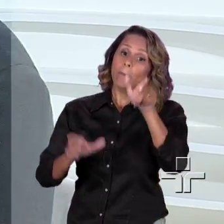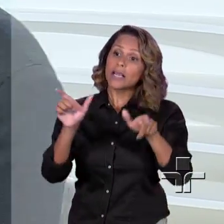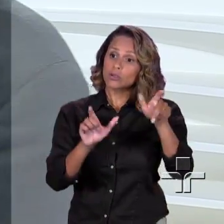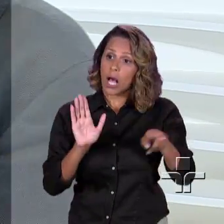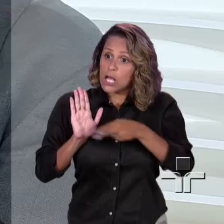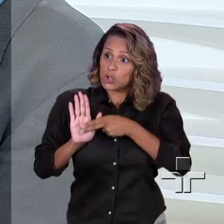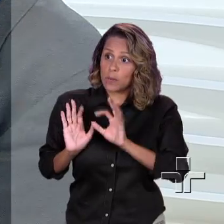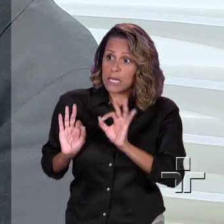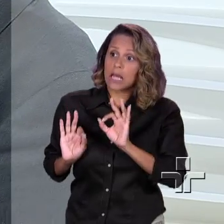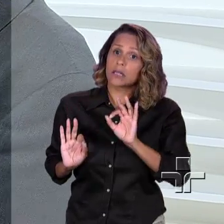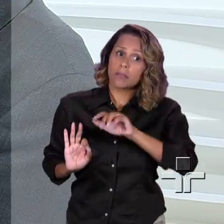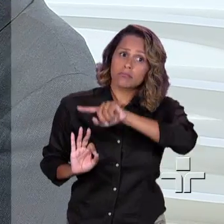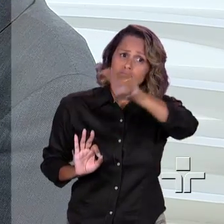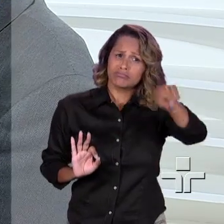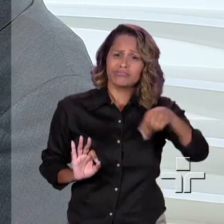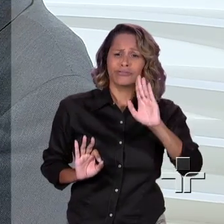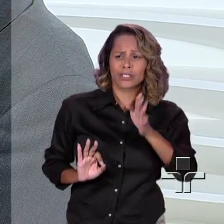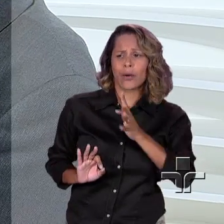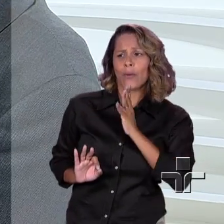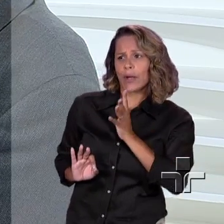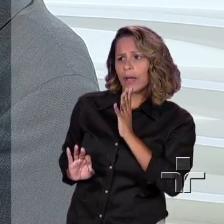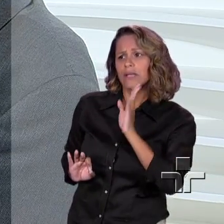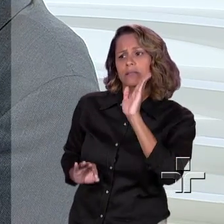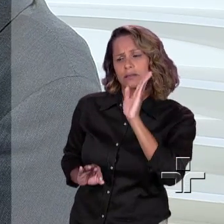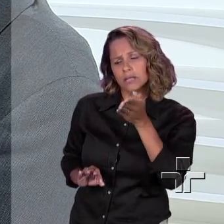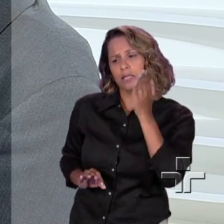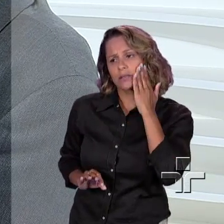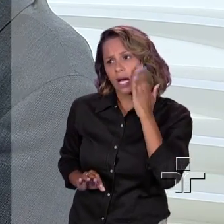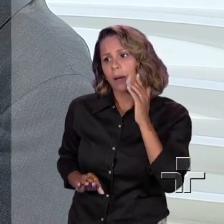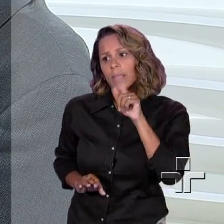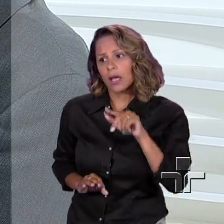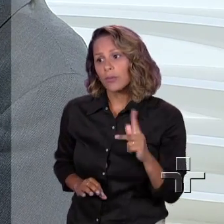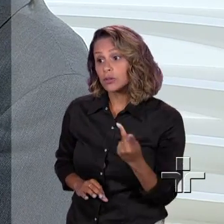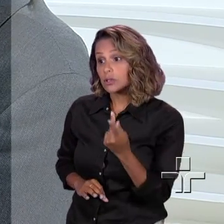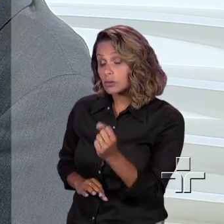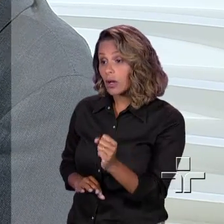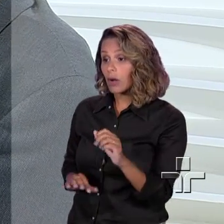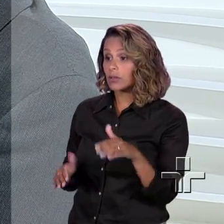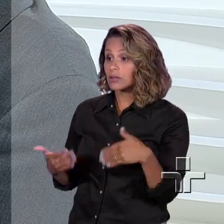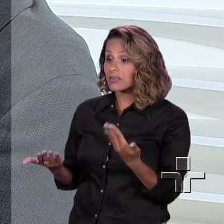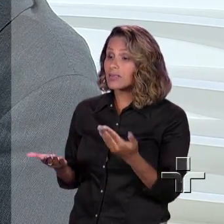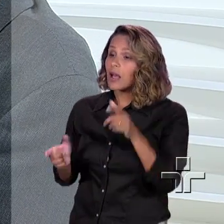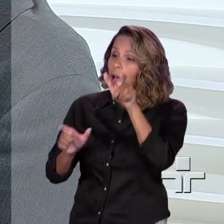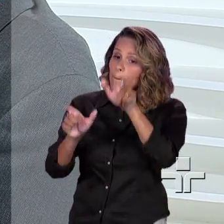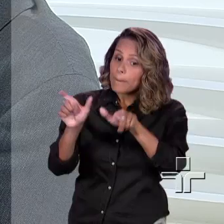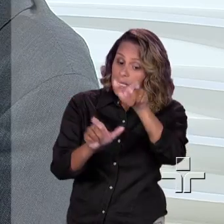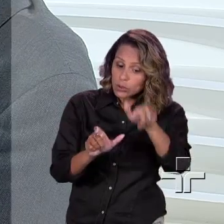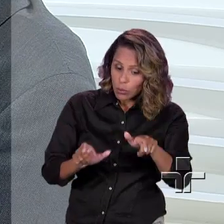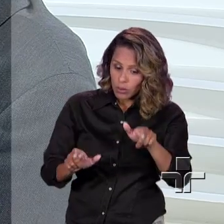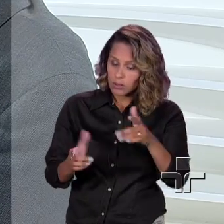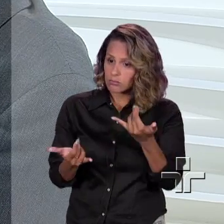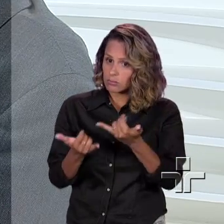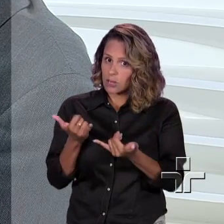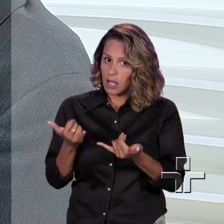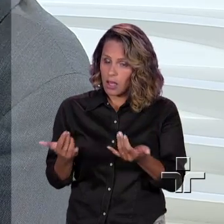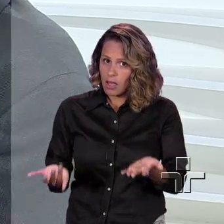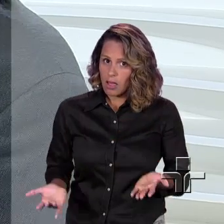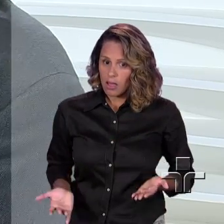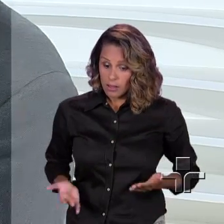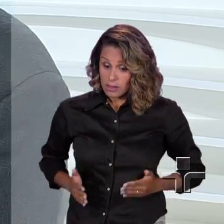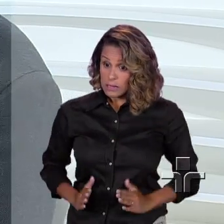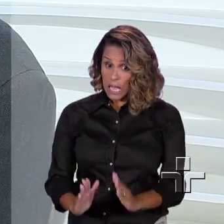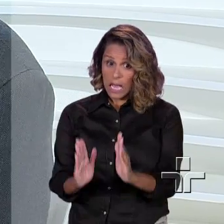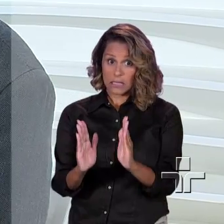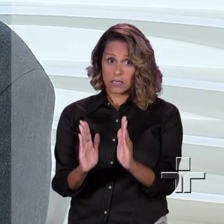a sua decisão de assumir a sua homossexualidade. Não, as pessoas nascem ou em um momento da